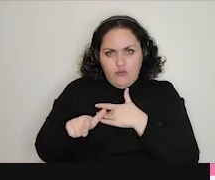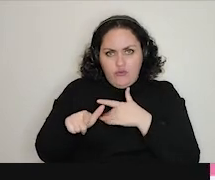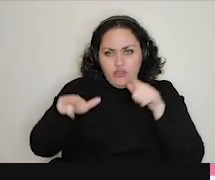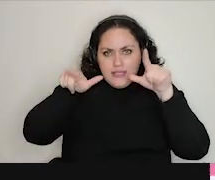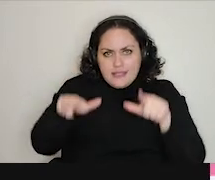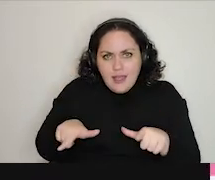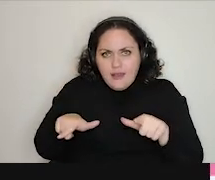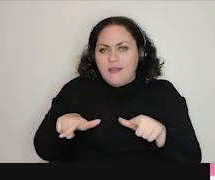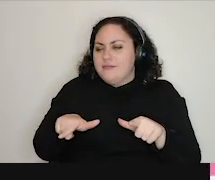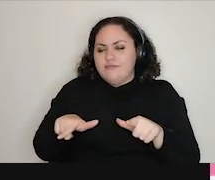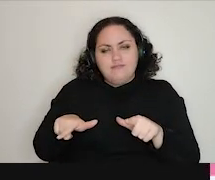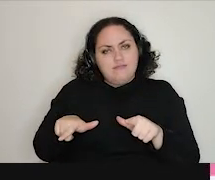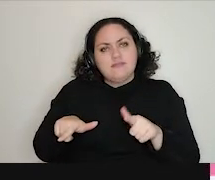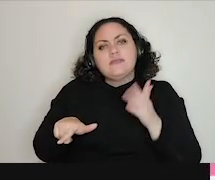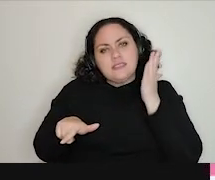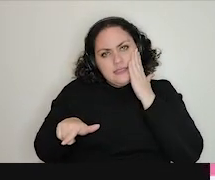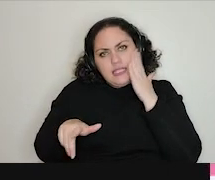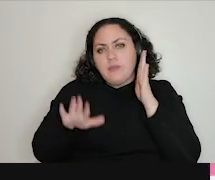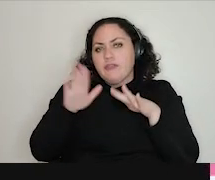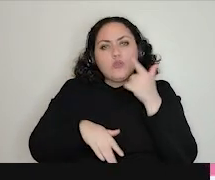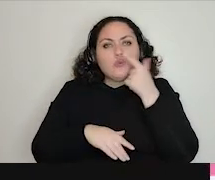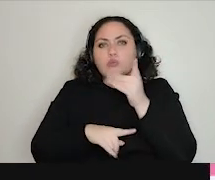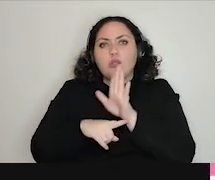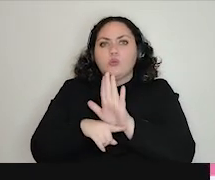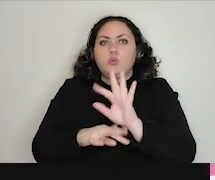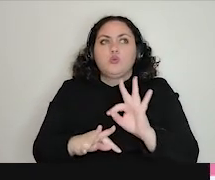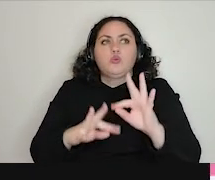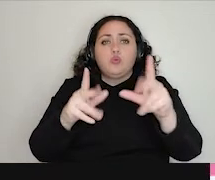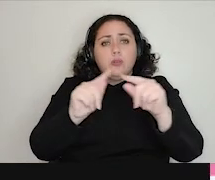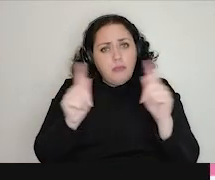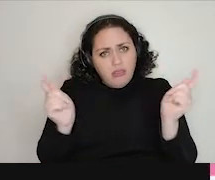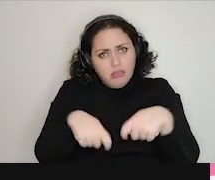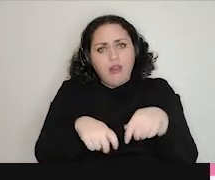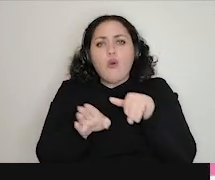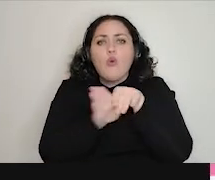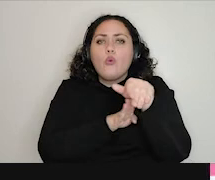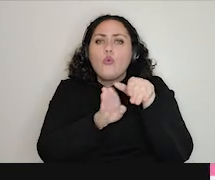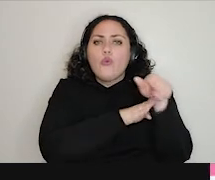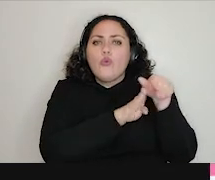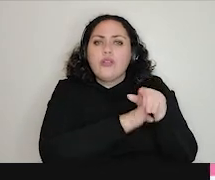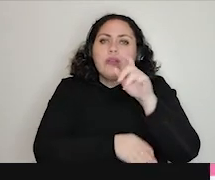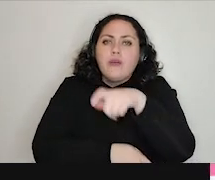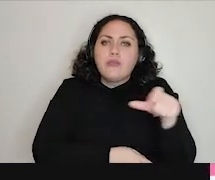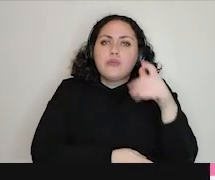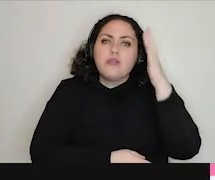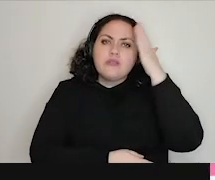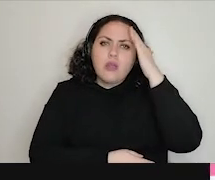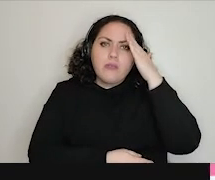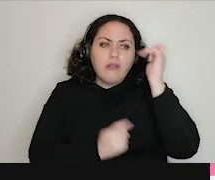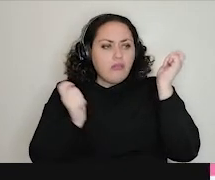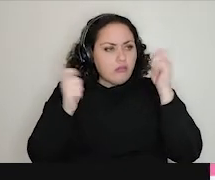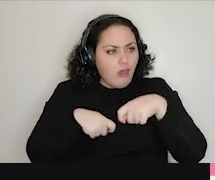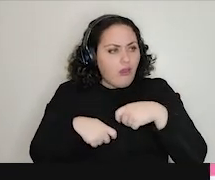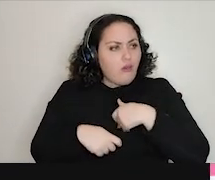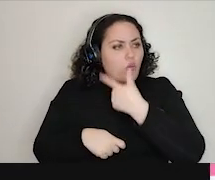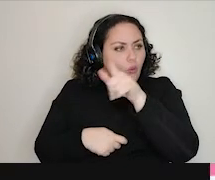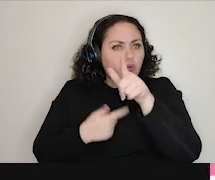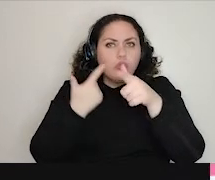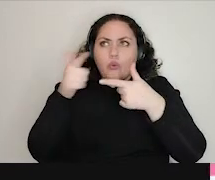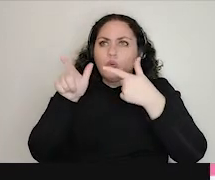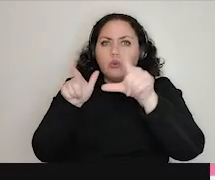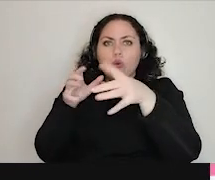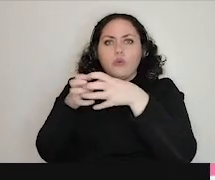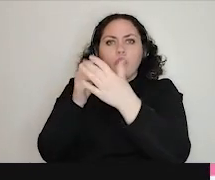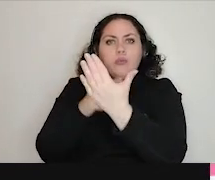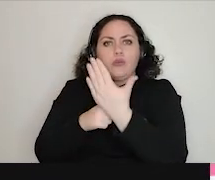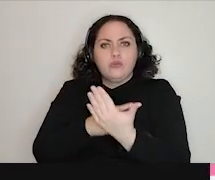consultório. Né, que é possível a gente entender que talvez a gente não consiga fazer tudo, mas que a gente pode orientar aquela pessoa para poder saber que tem outros pontos que vão